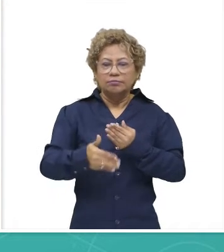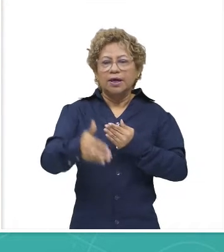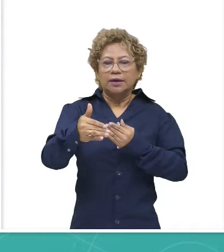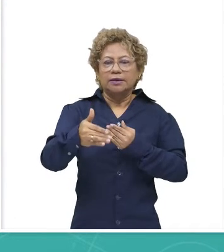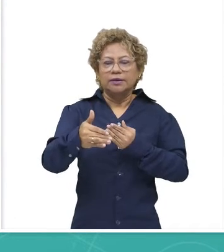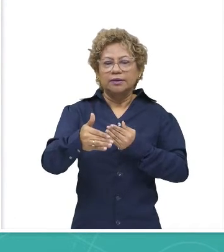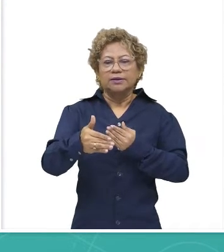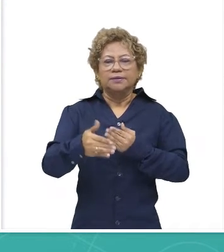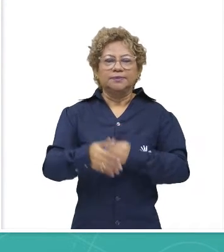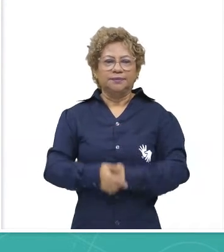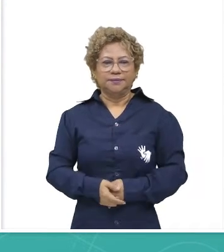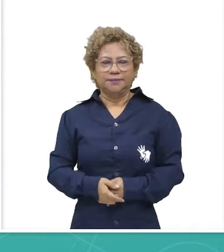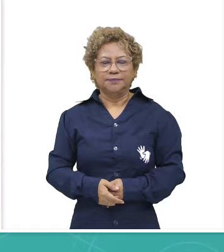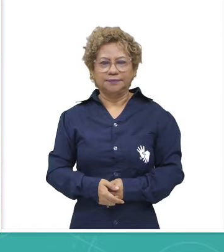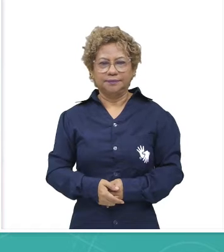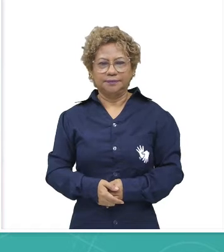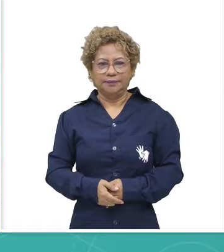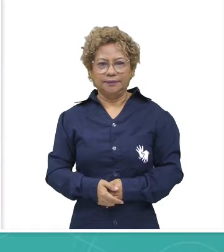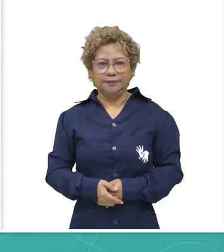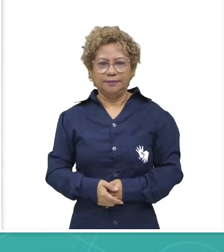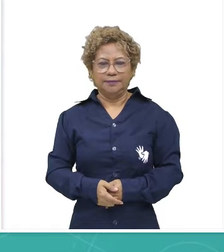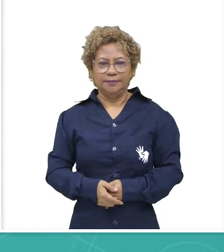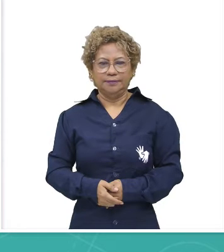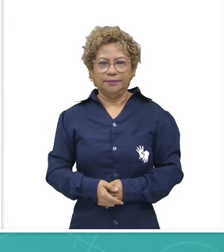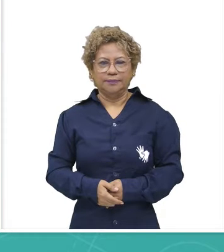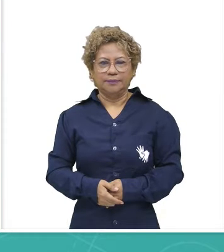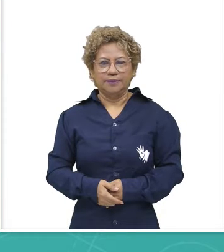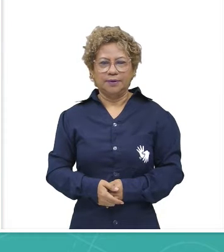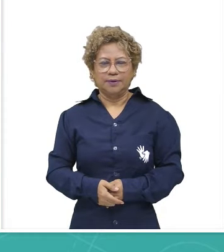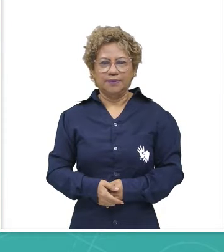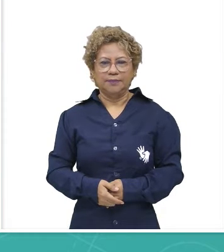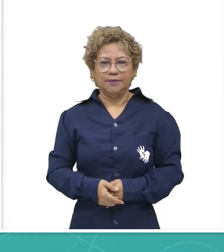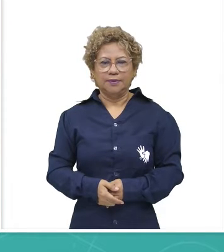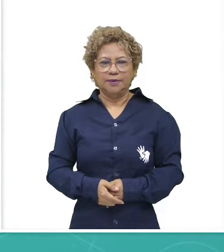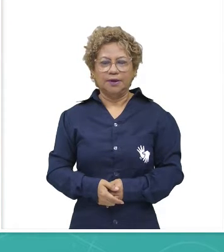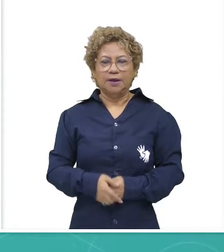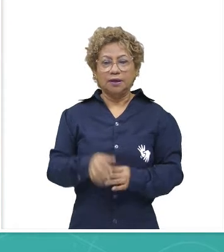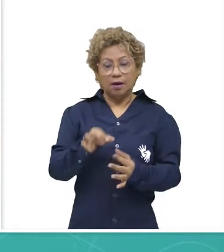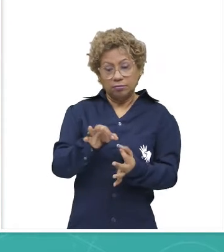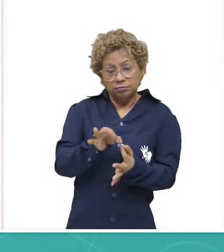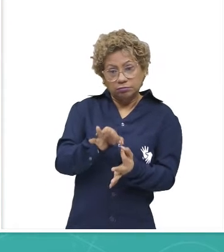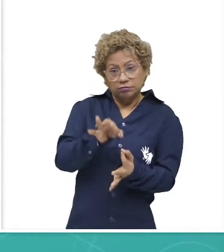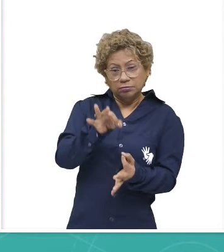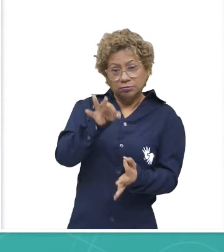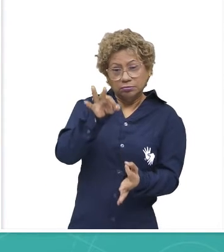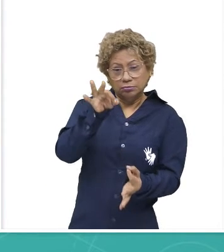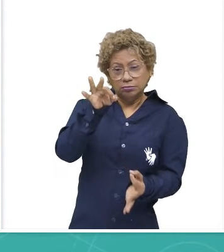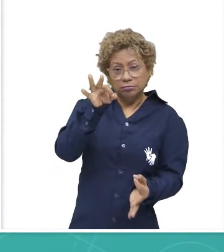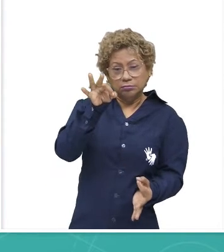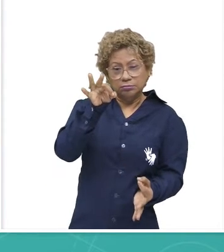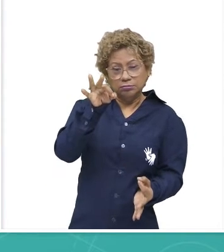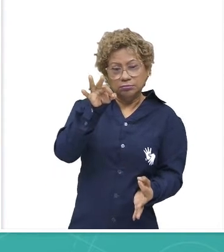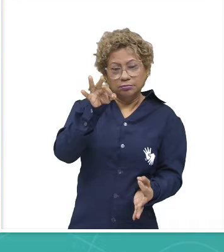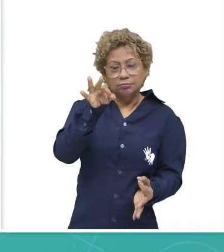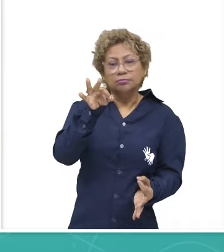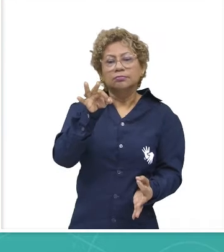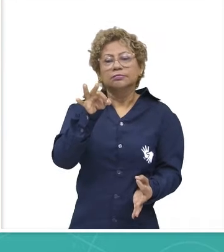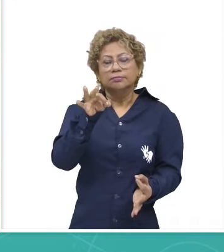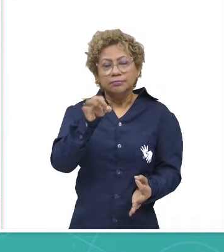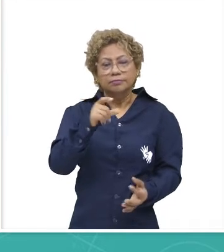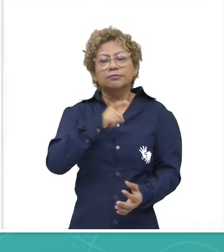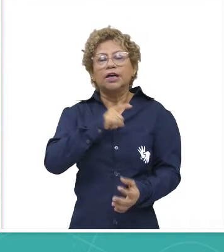O que você precisa saber? Enquanto a altitude for maior, a